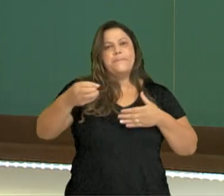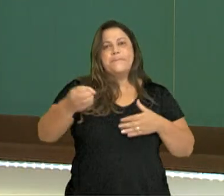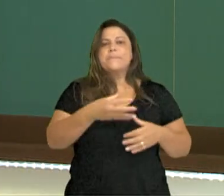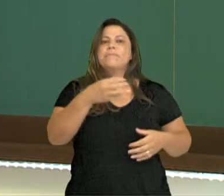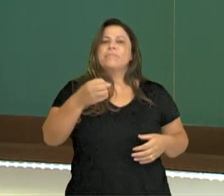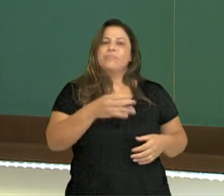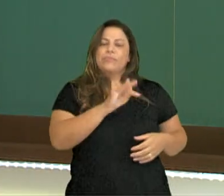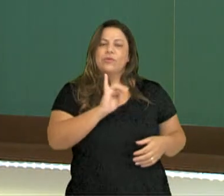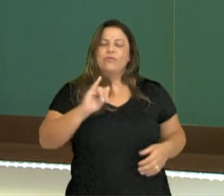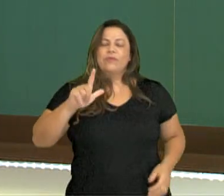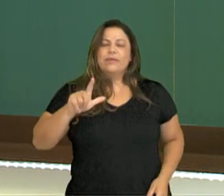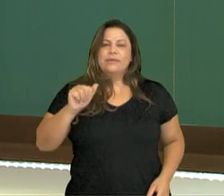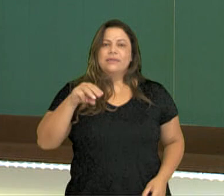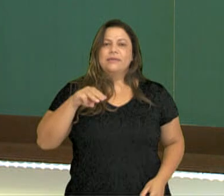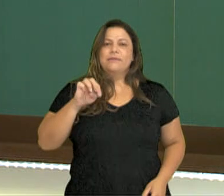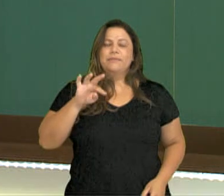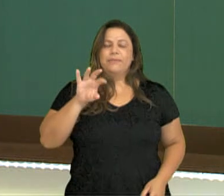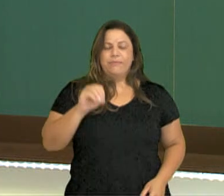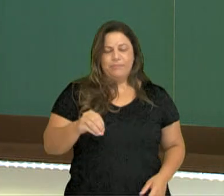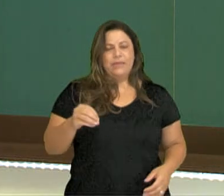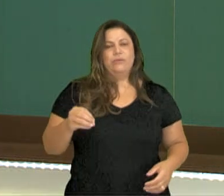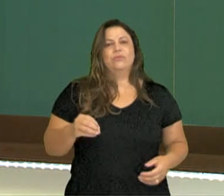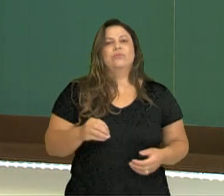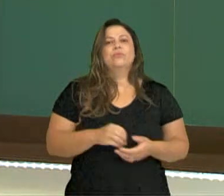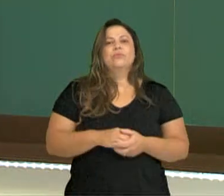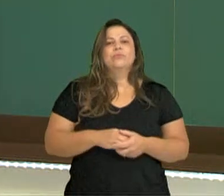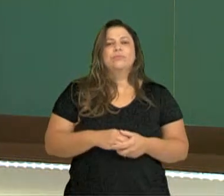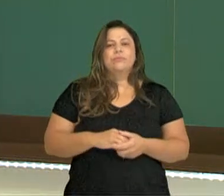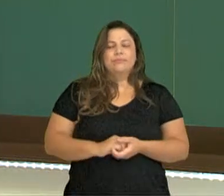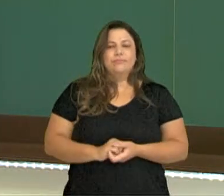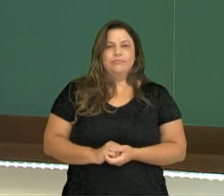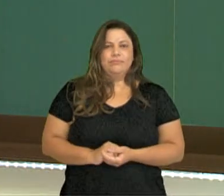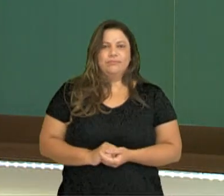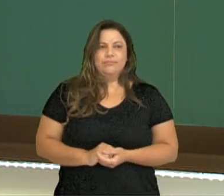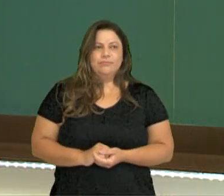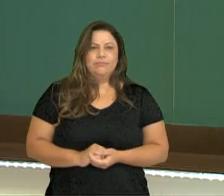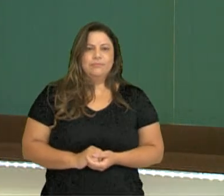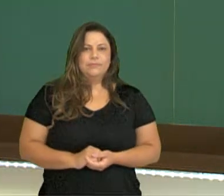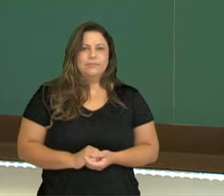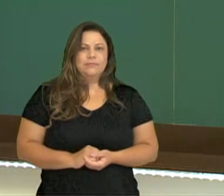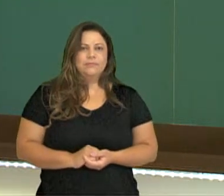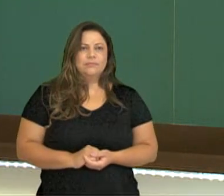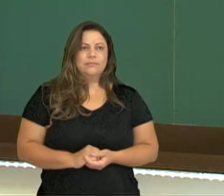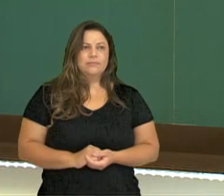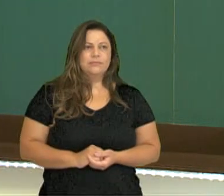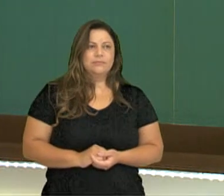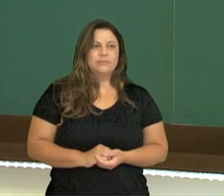também é um processo onde não tem recombinação gênica.